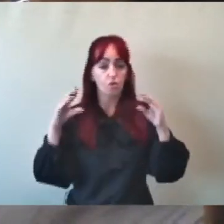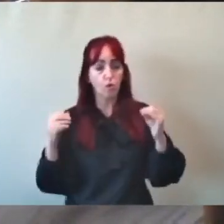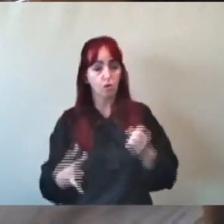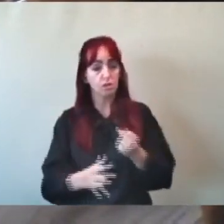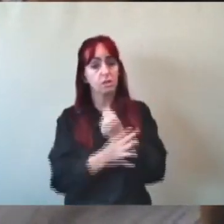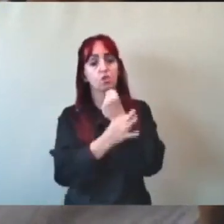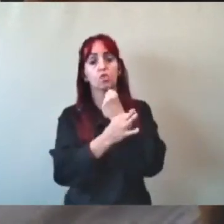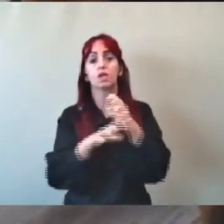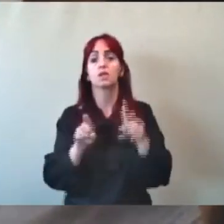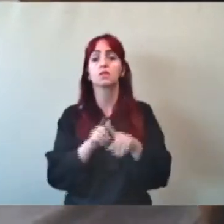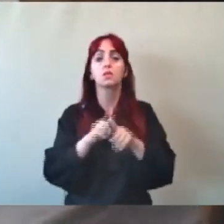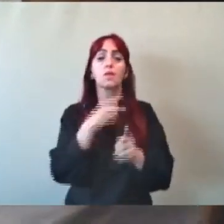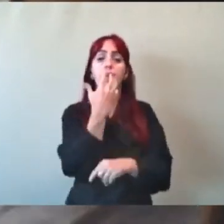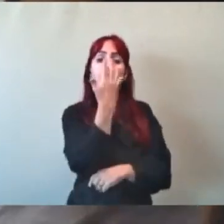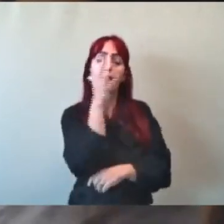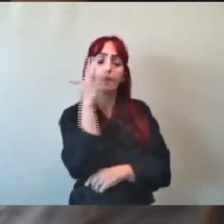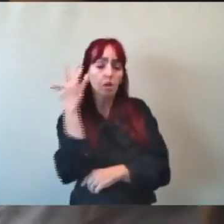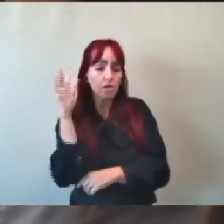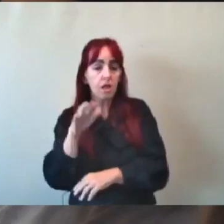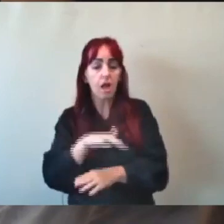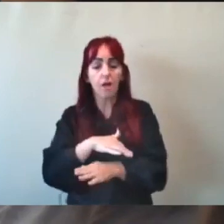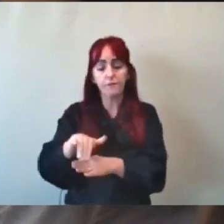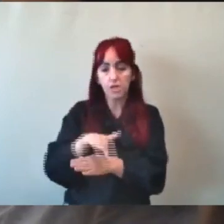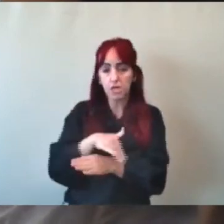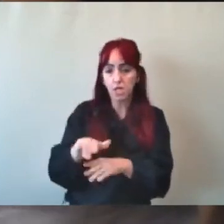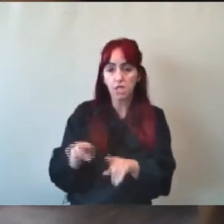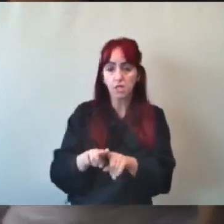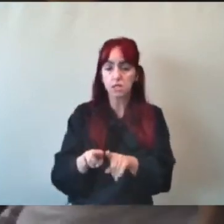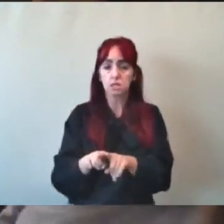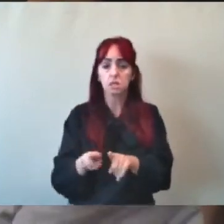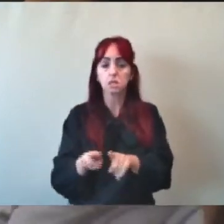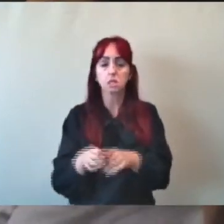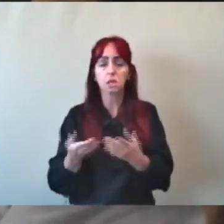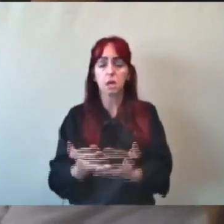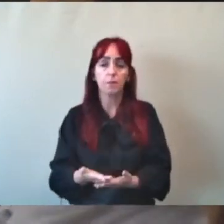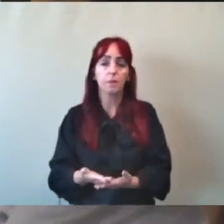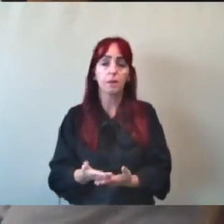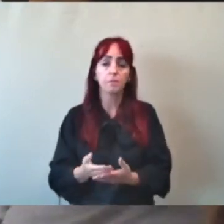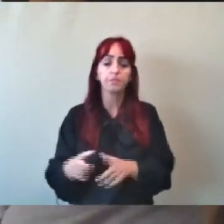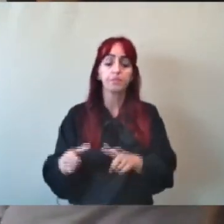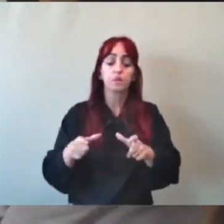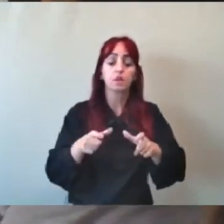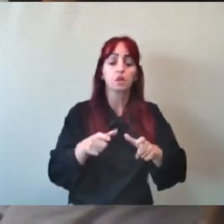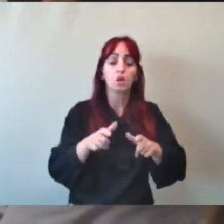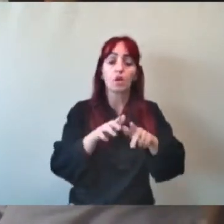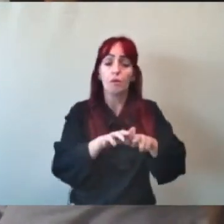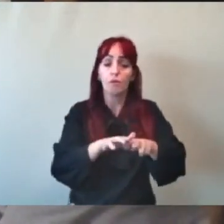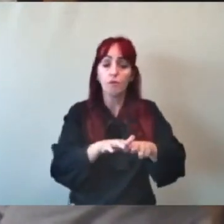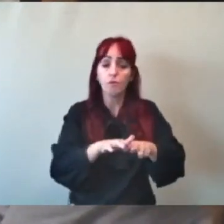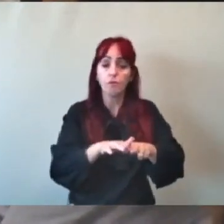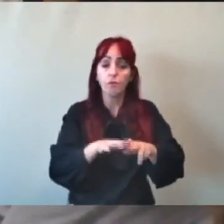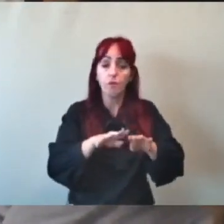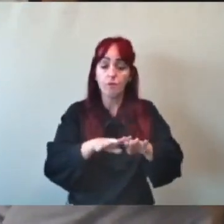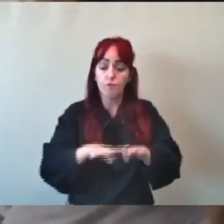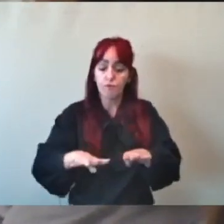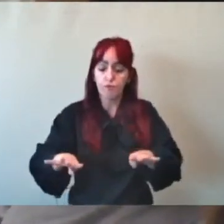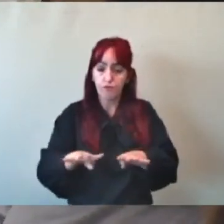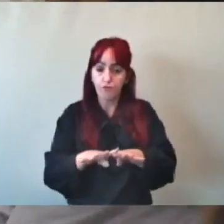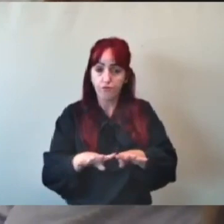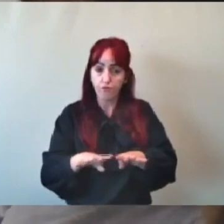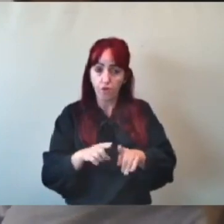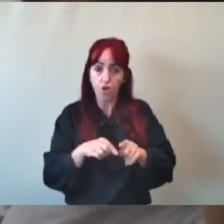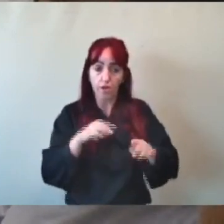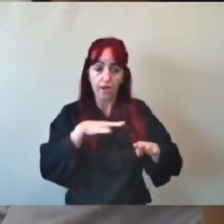avenida. Arborizar, colocar a faixa de... Como é que fala? Faixa de estacionamento, faixa